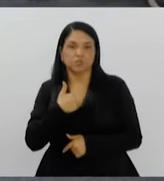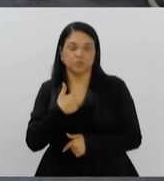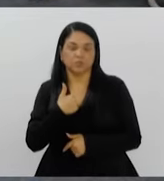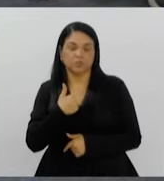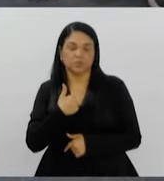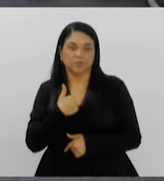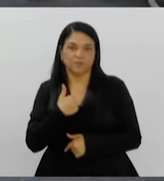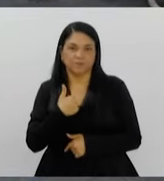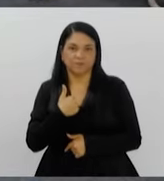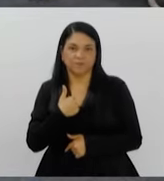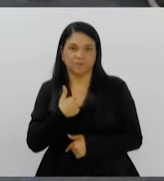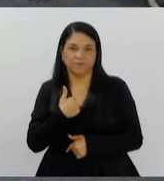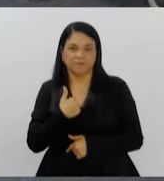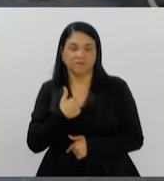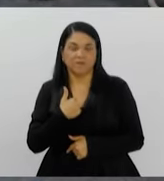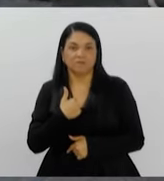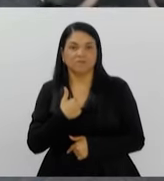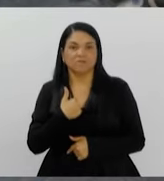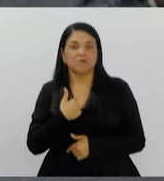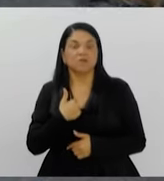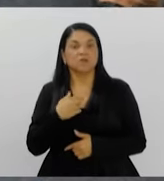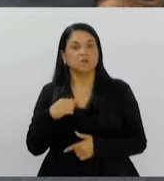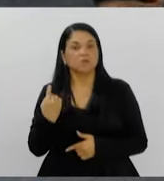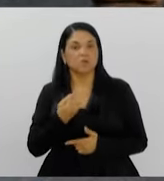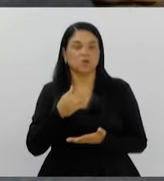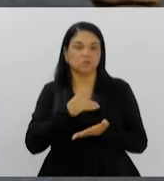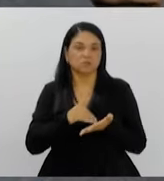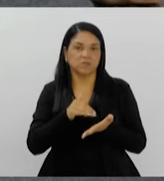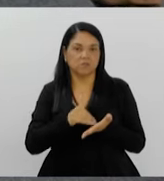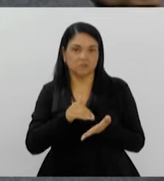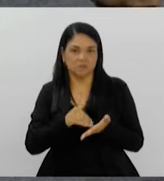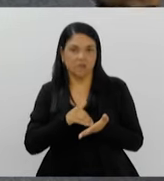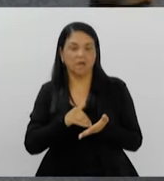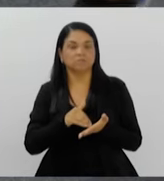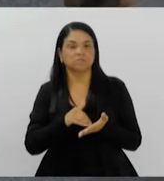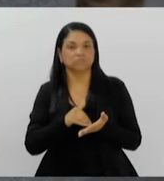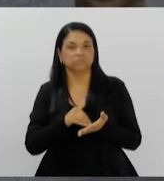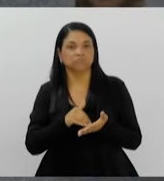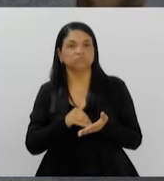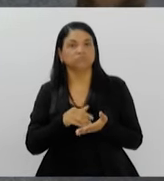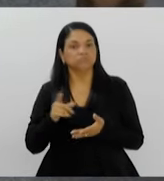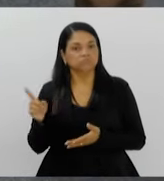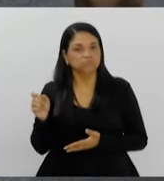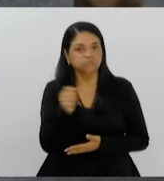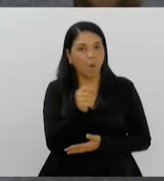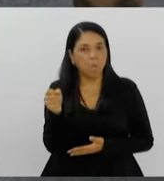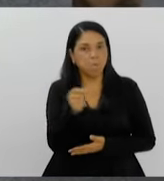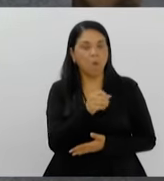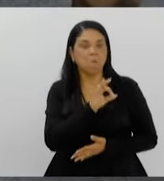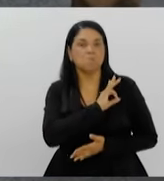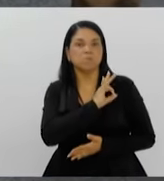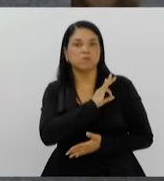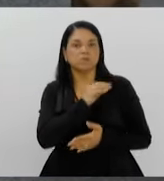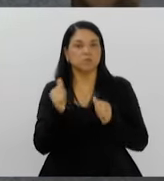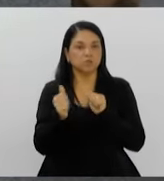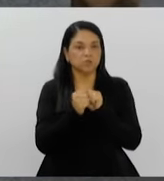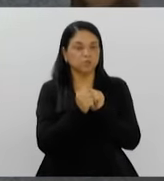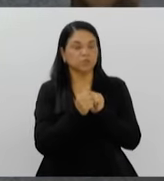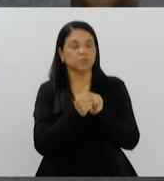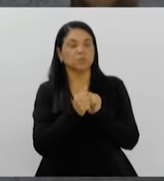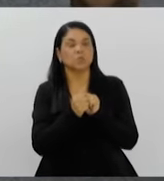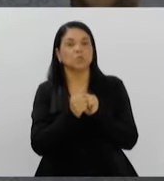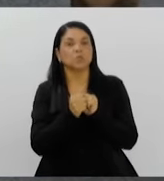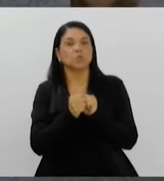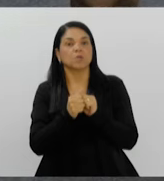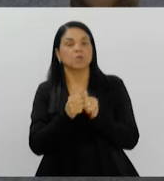solicitação e nosso secretário imediatamente botou toda Polícia Civil junto com a polícia militar